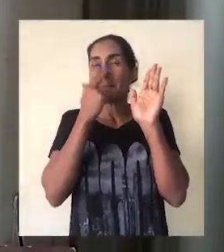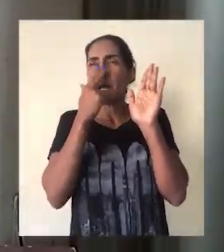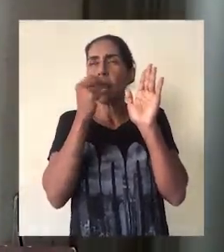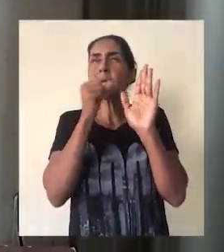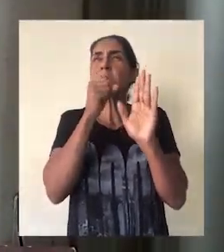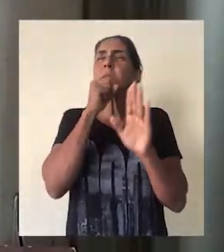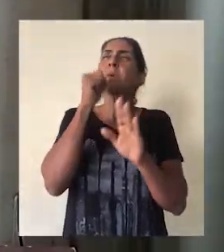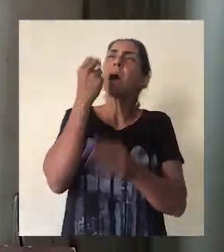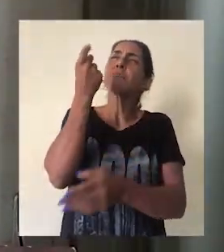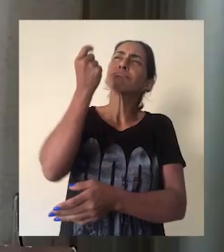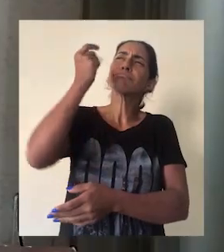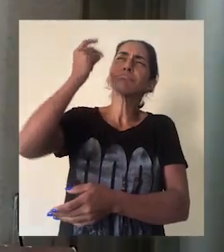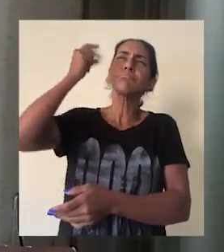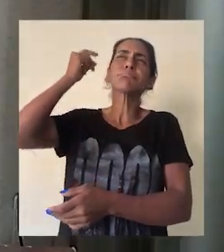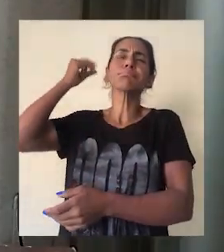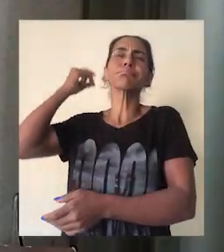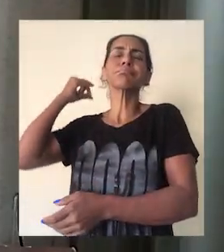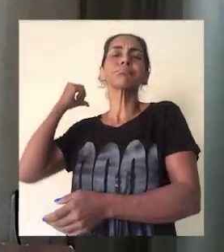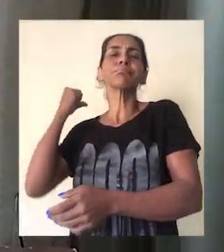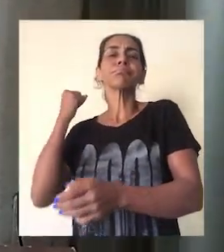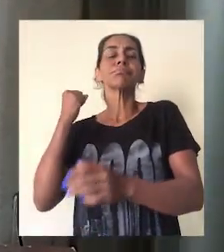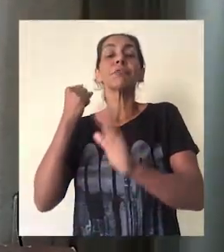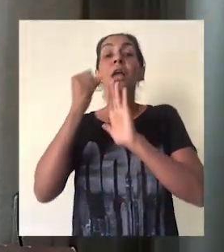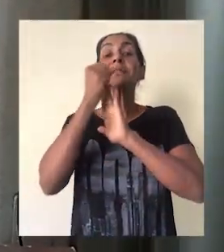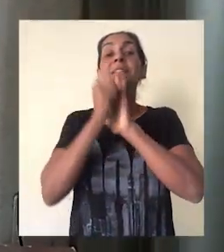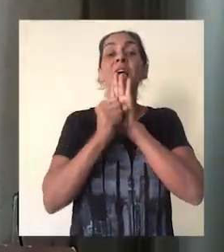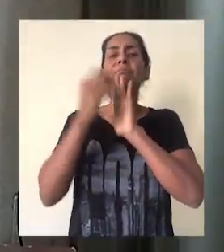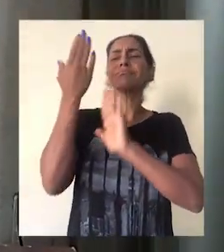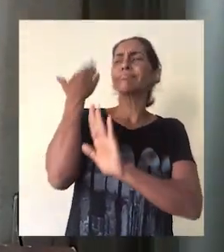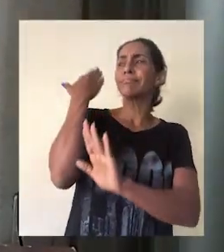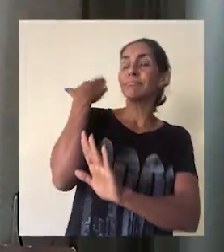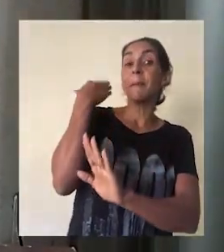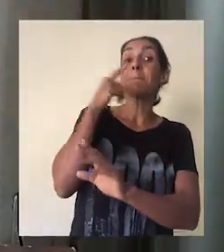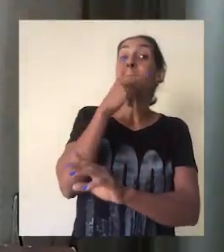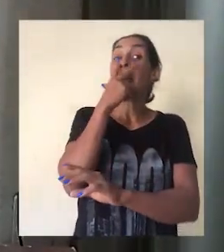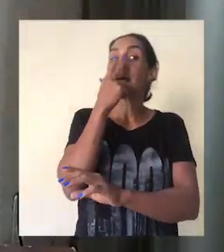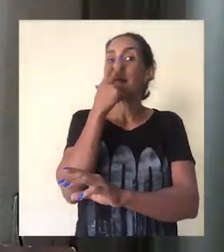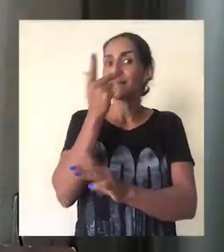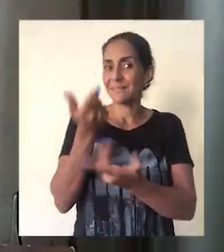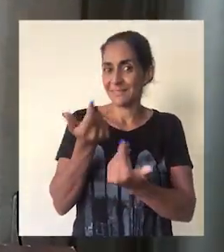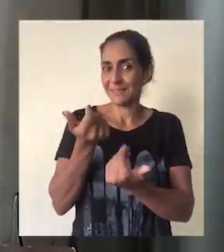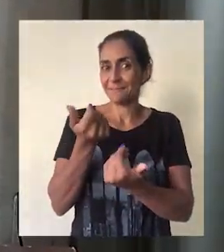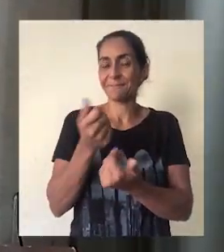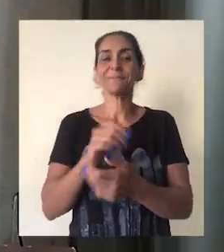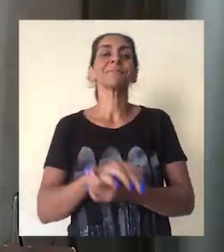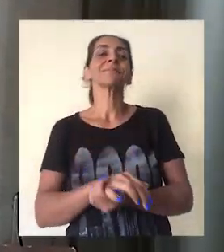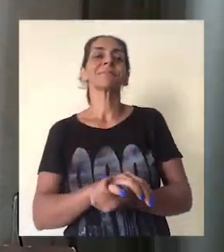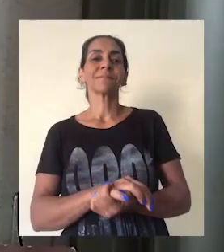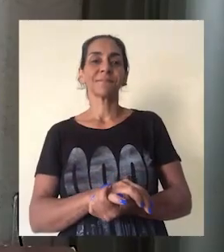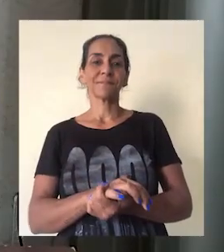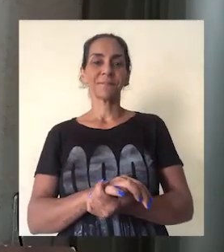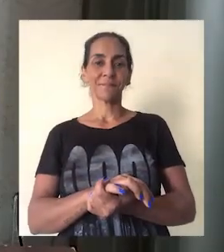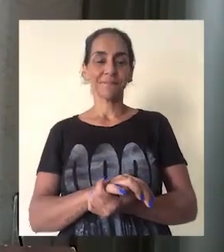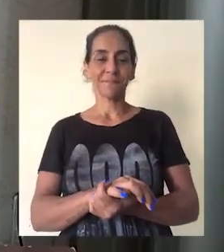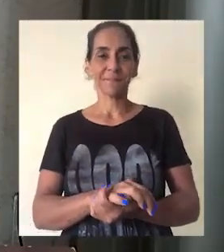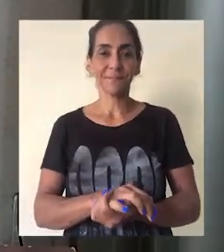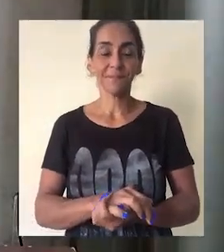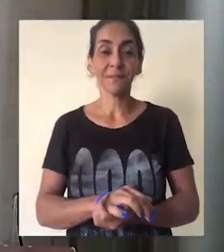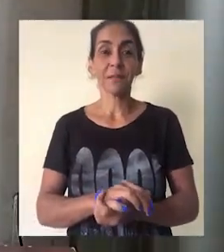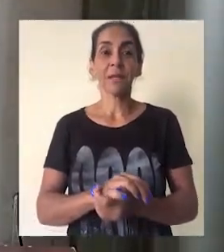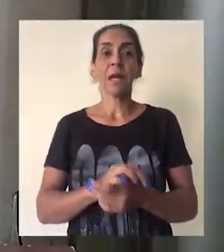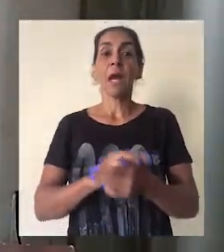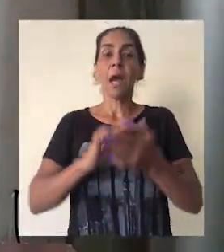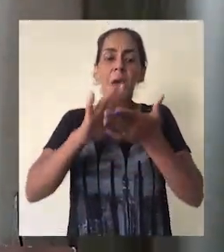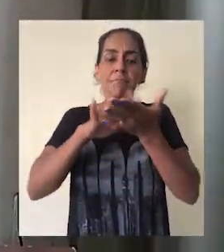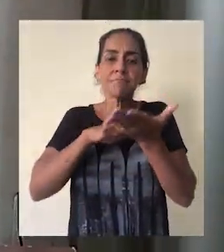realmente lá do século passado. Foi muito legal, achei genial esse trabalho que a Dark Side fez nessa capa.